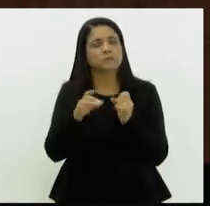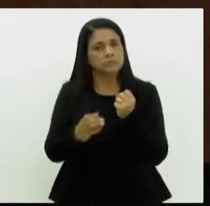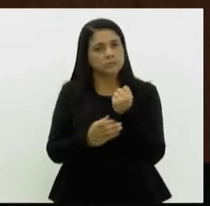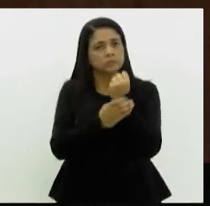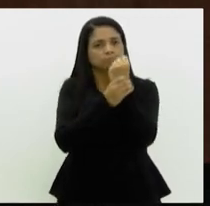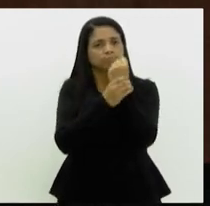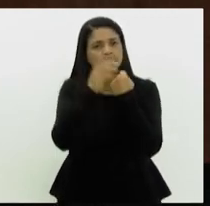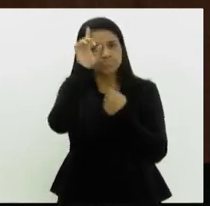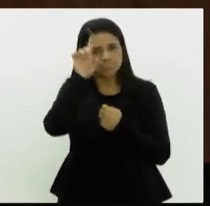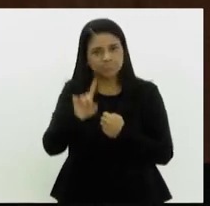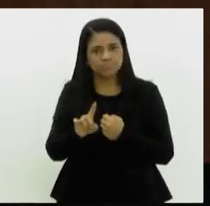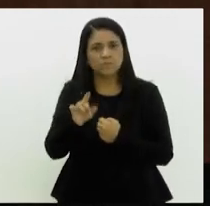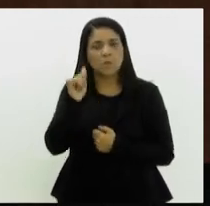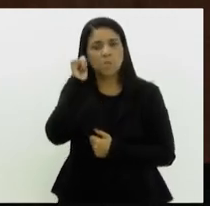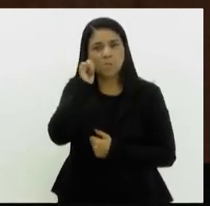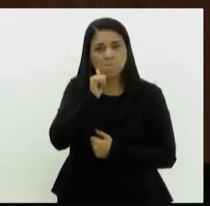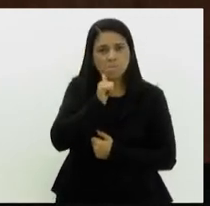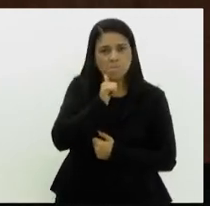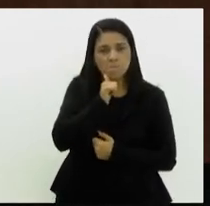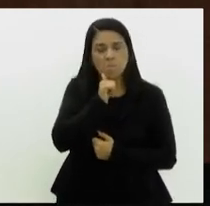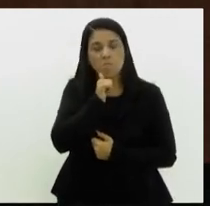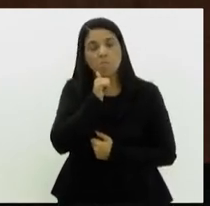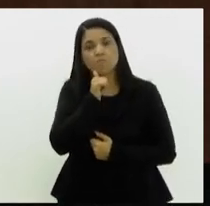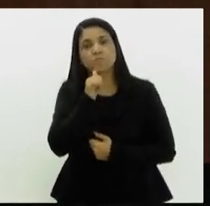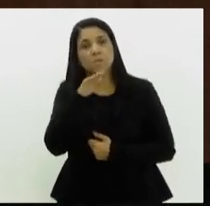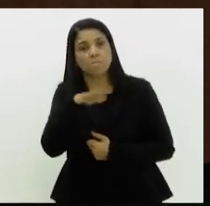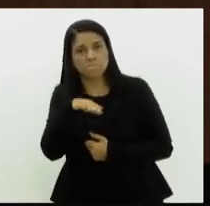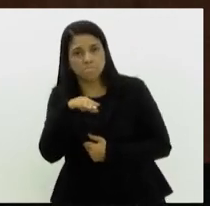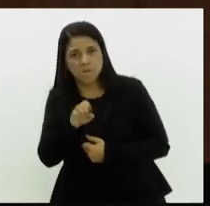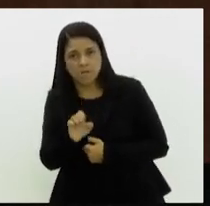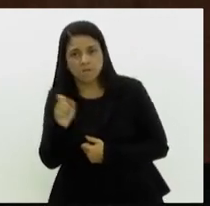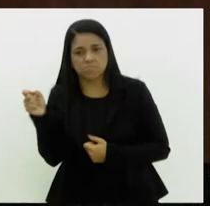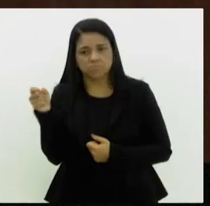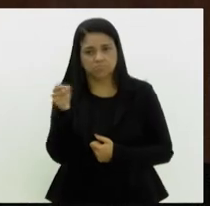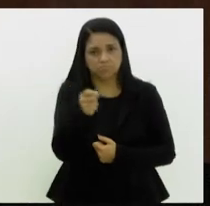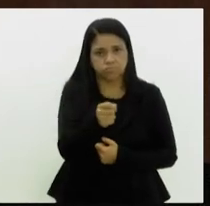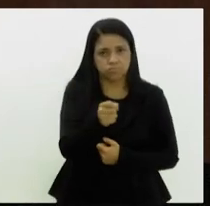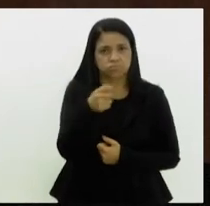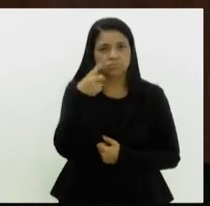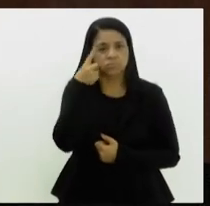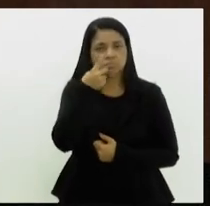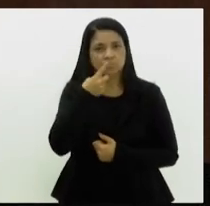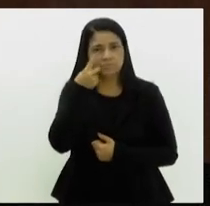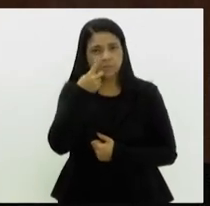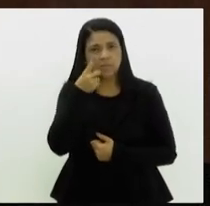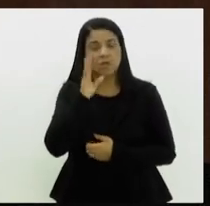uma parlamentar mulher e mãe. Então, nós vamos não só votar